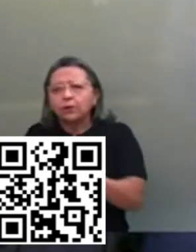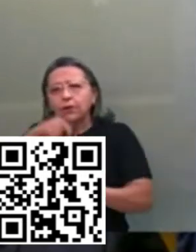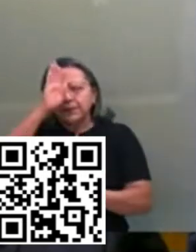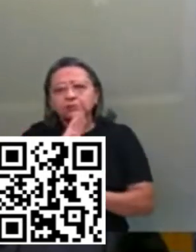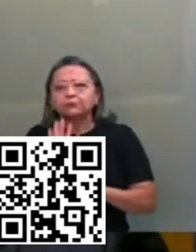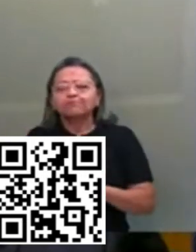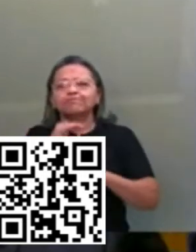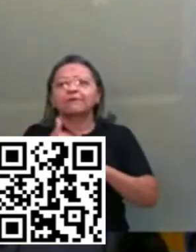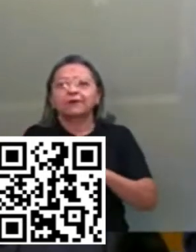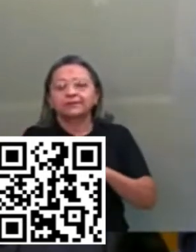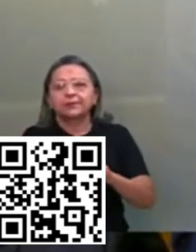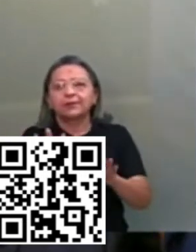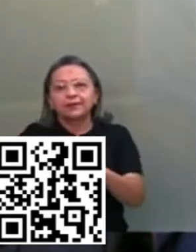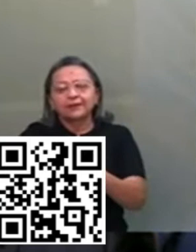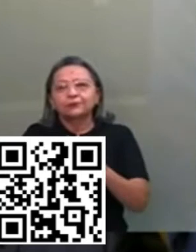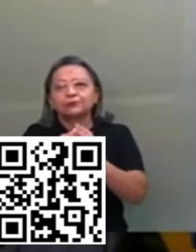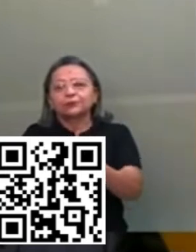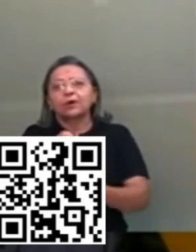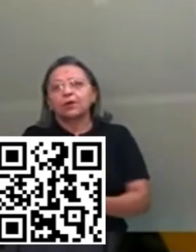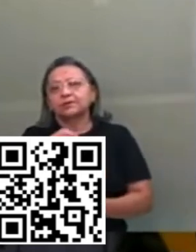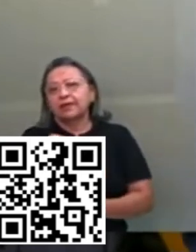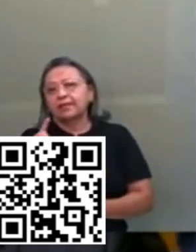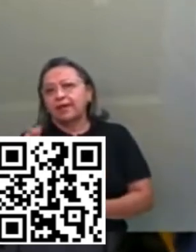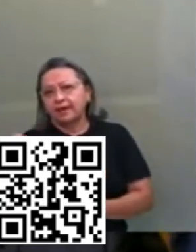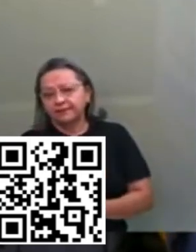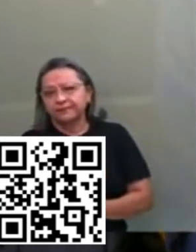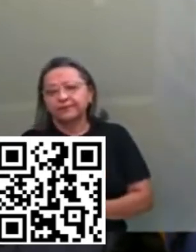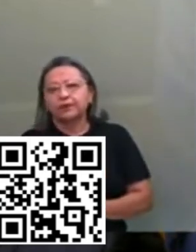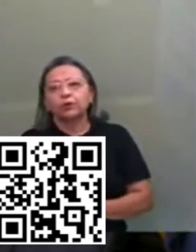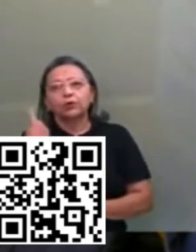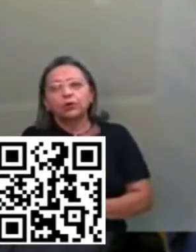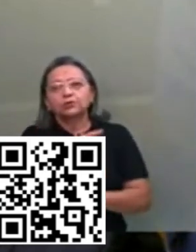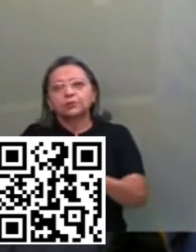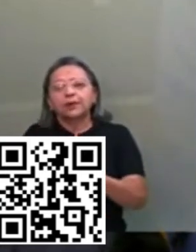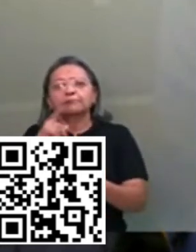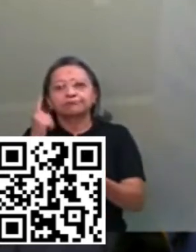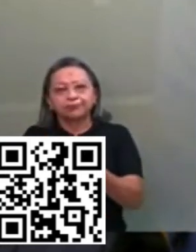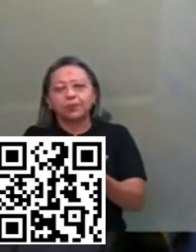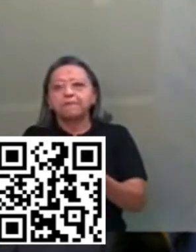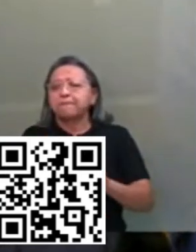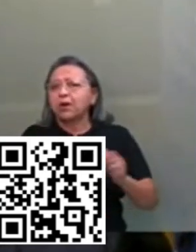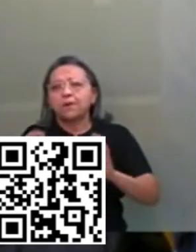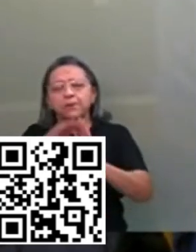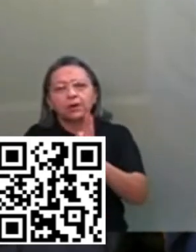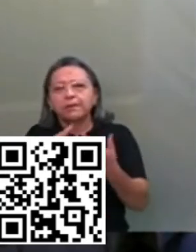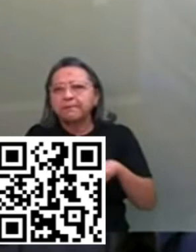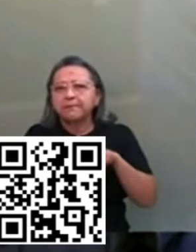sua integração junto ao OCDE. Nosso país conta com o maior programa de